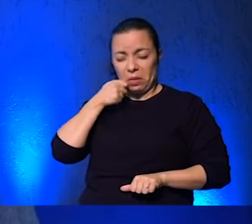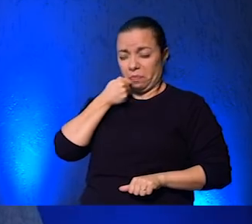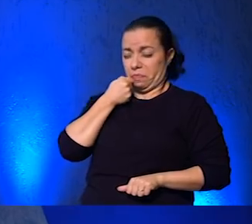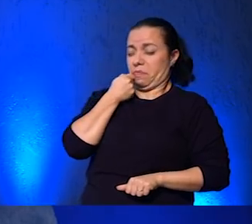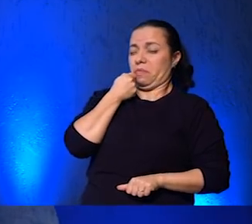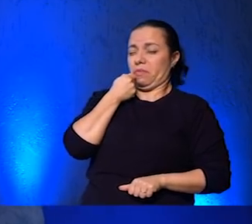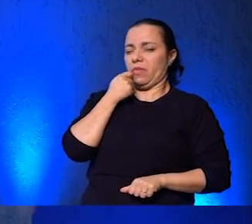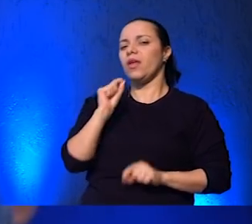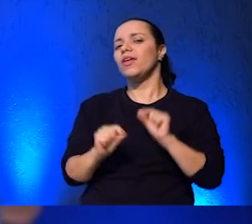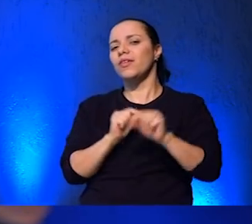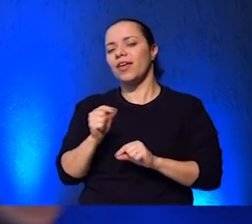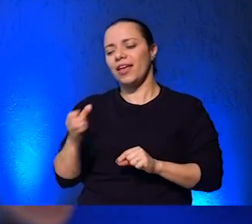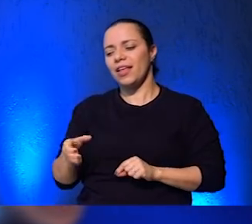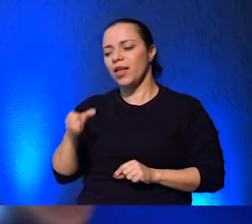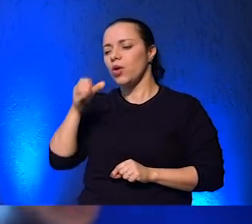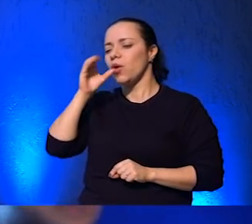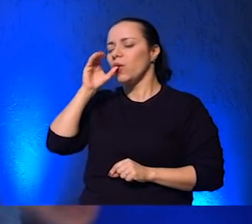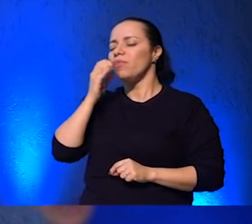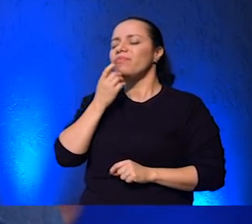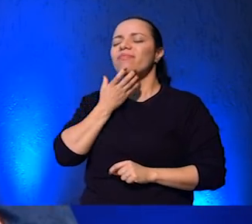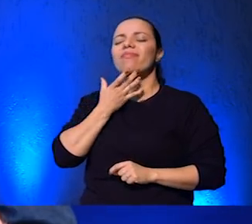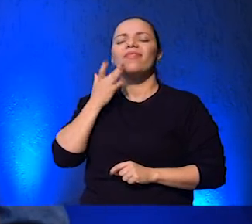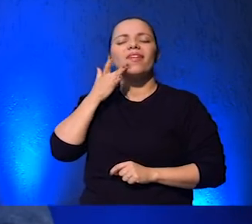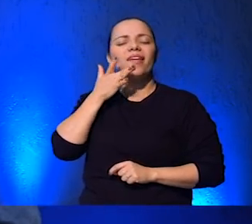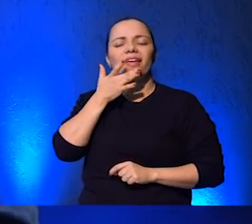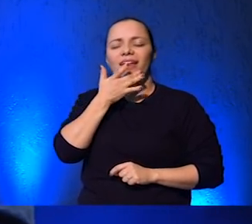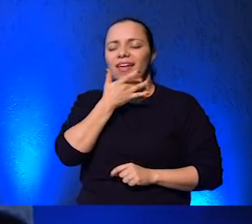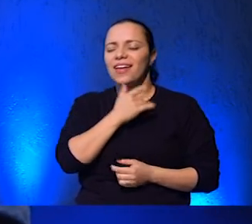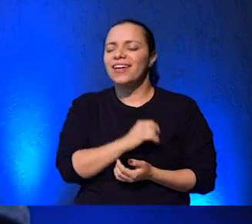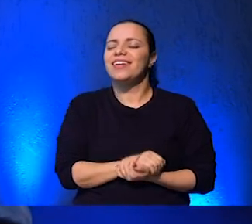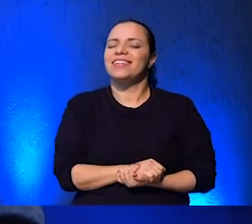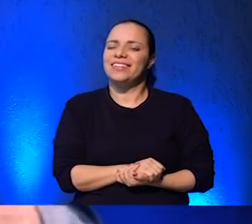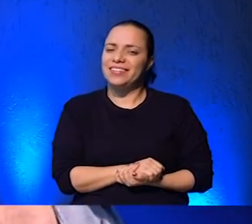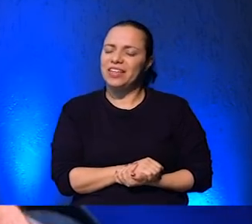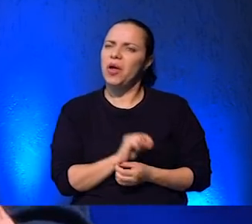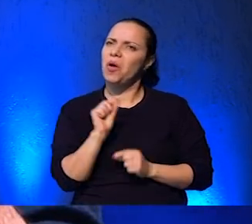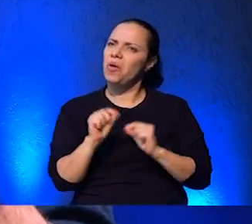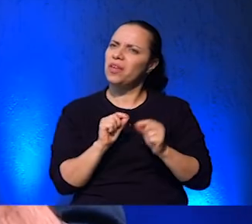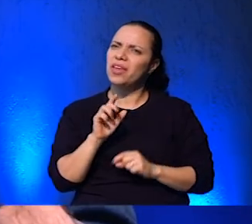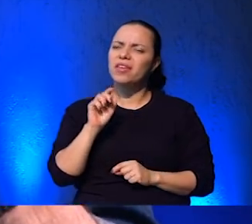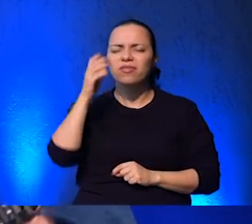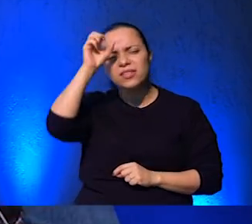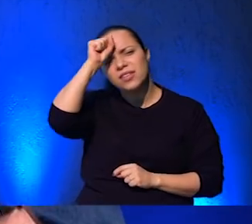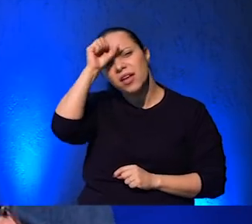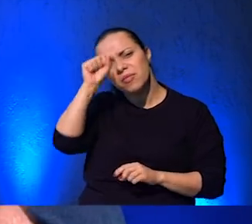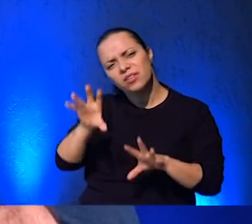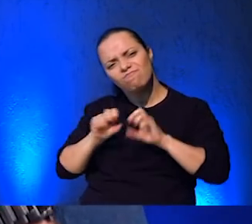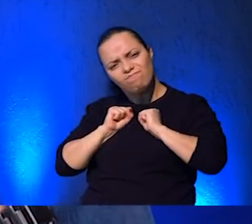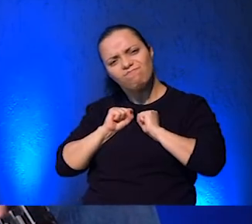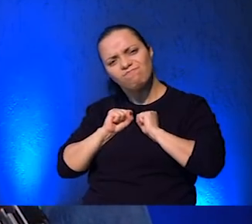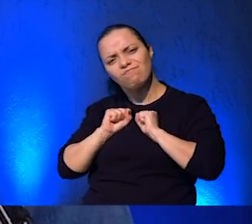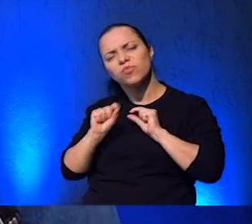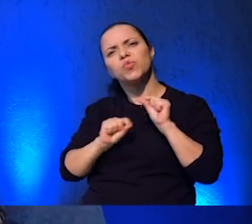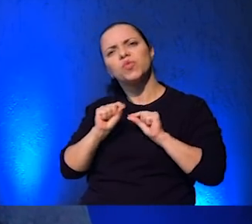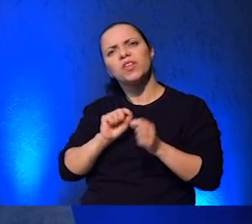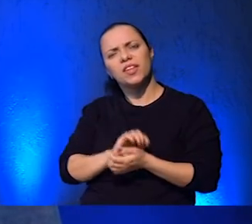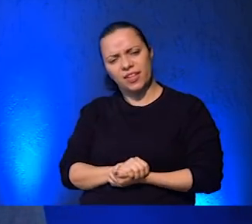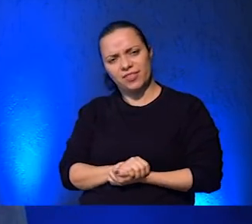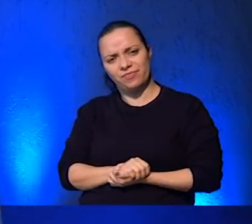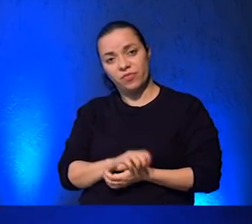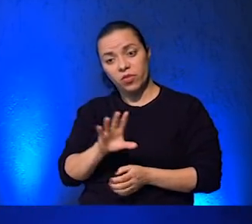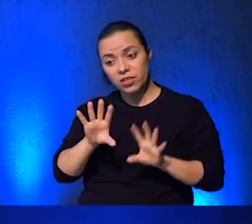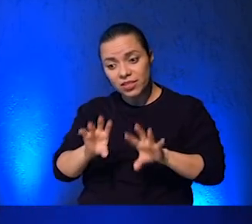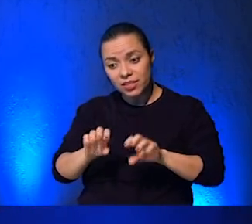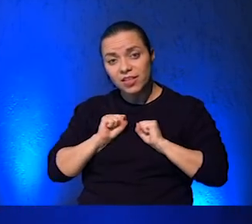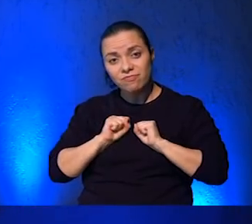aprende a transformar limão e limonada você aprende a usufruir o melhor desse momento que você tá vivendo